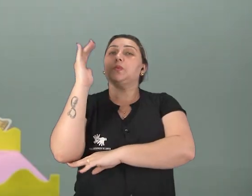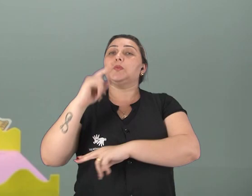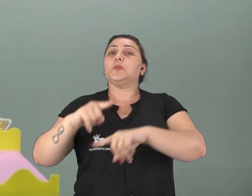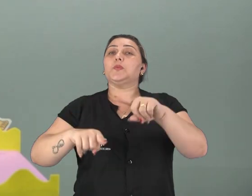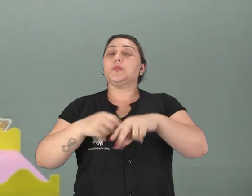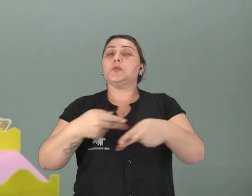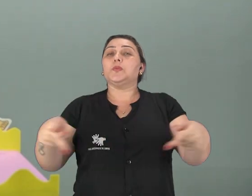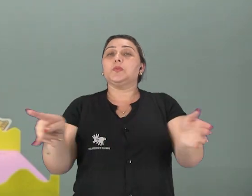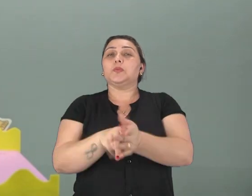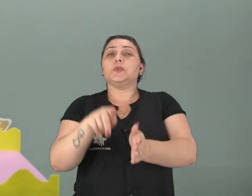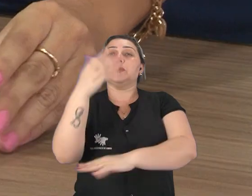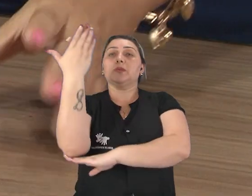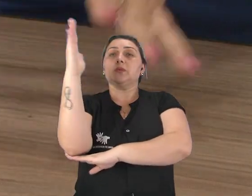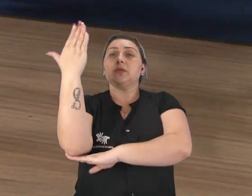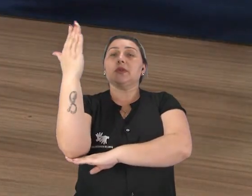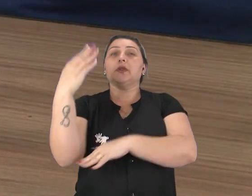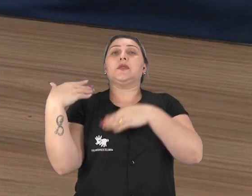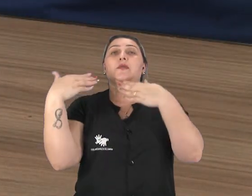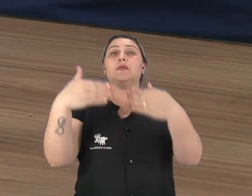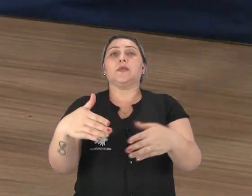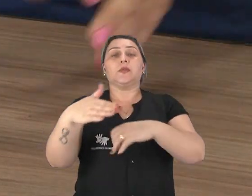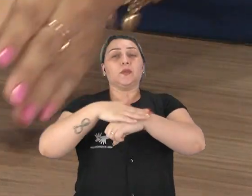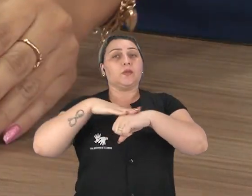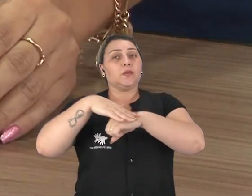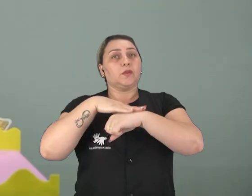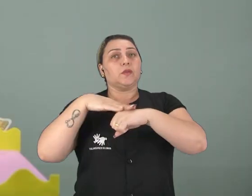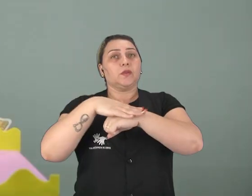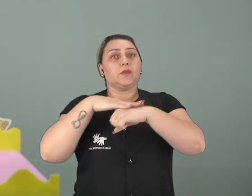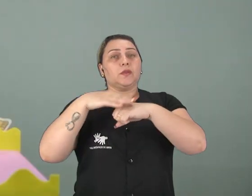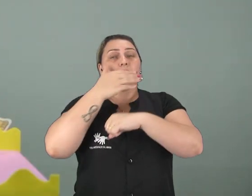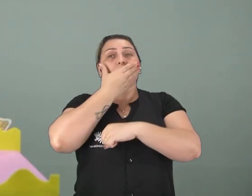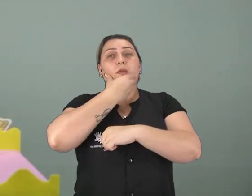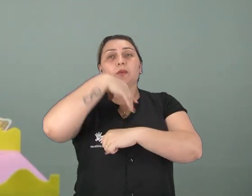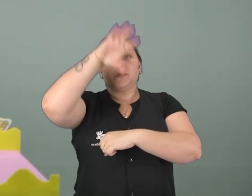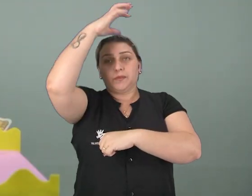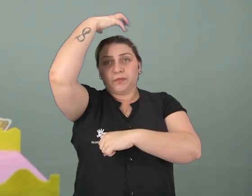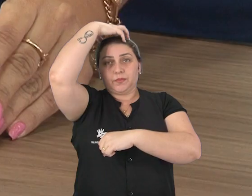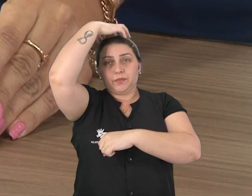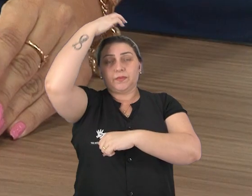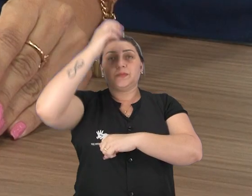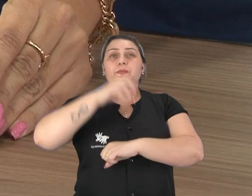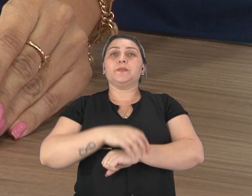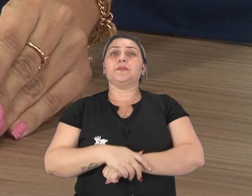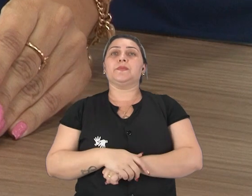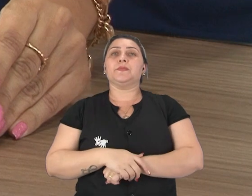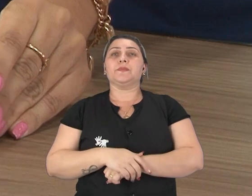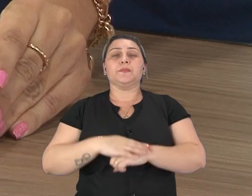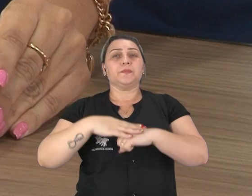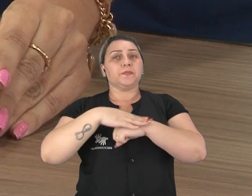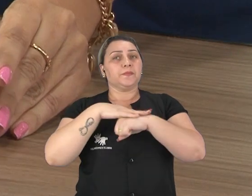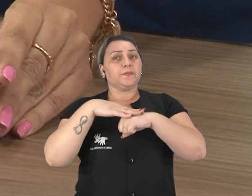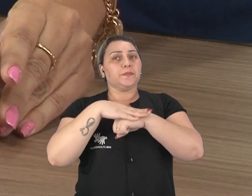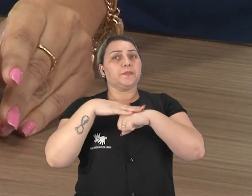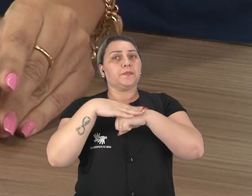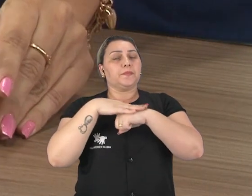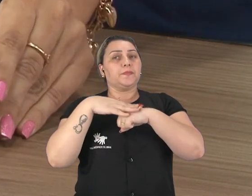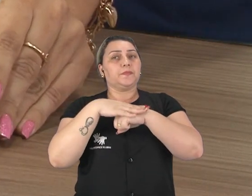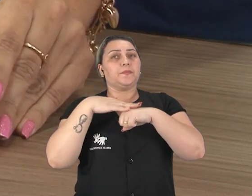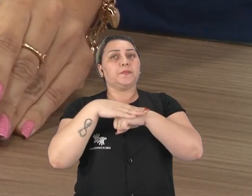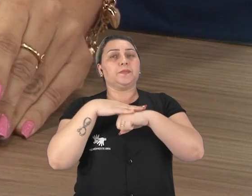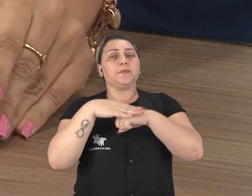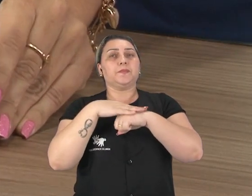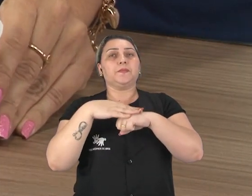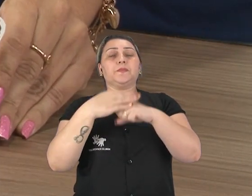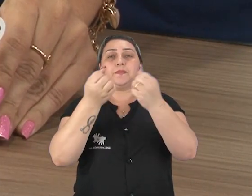O carpinteiro veio e conversou com o rei. Conversando com